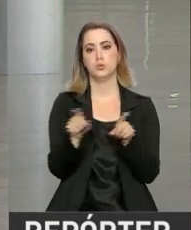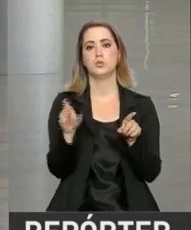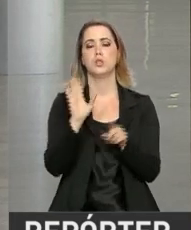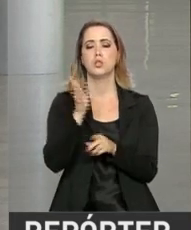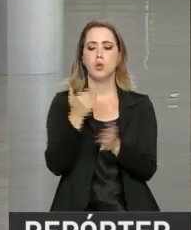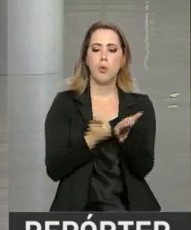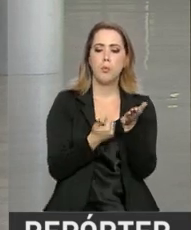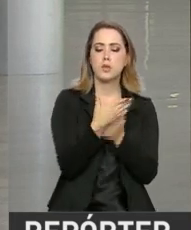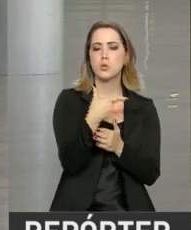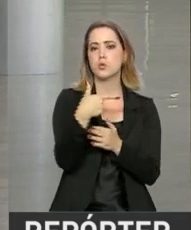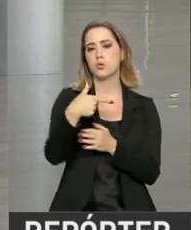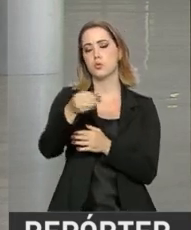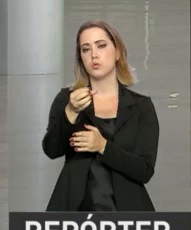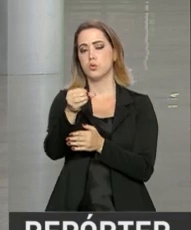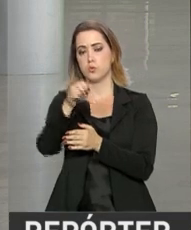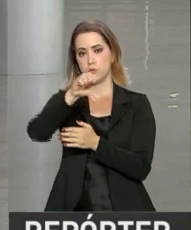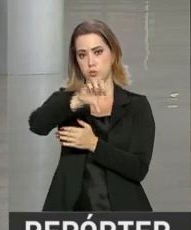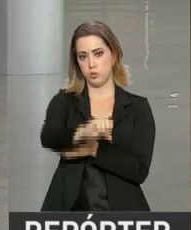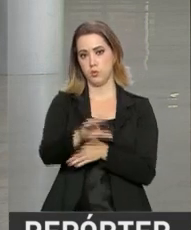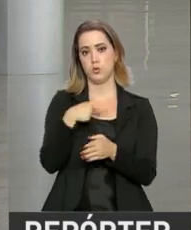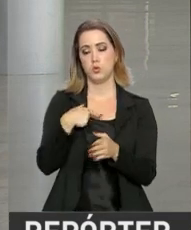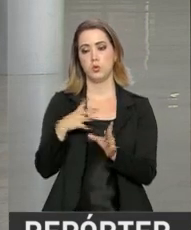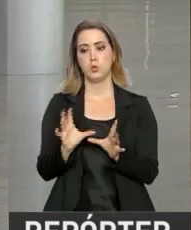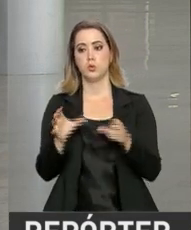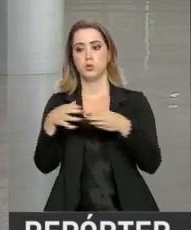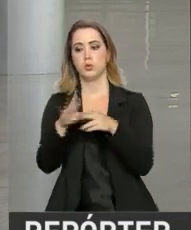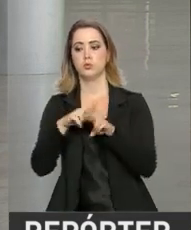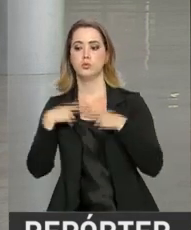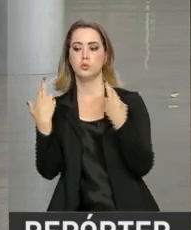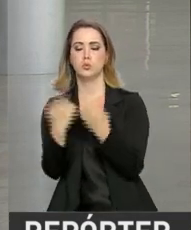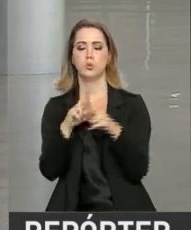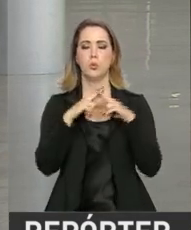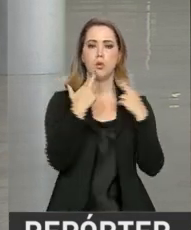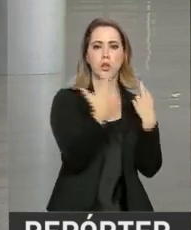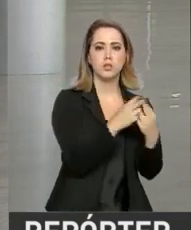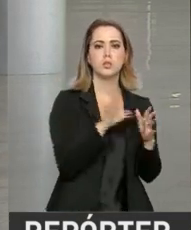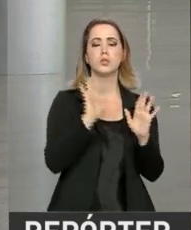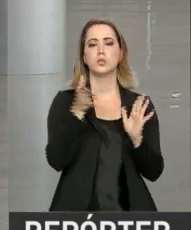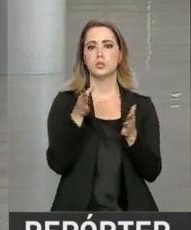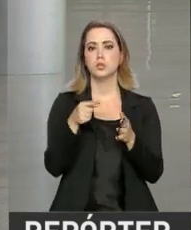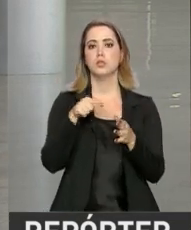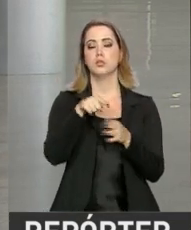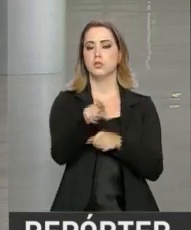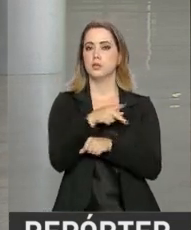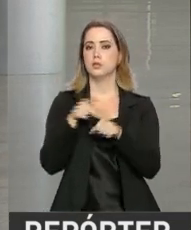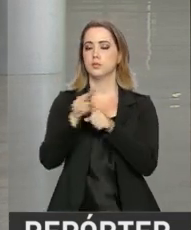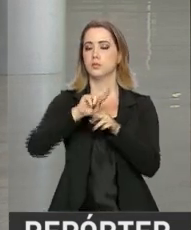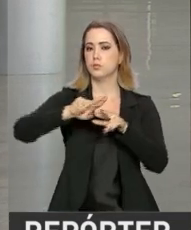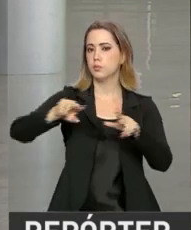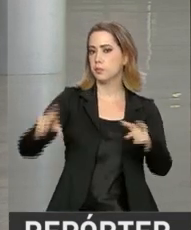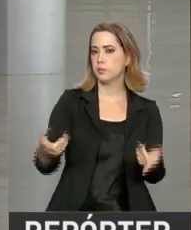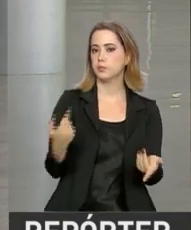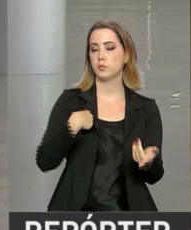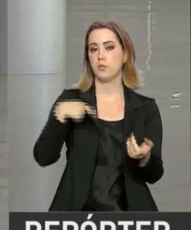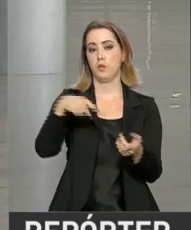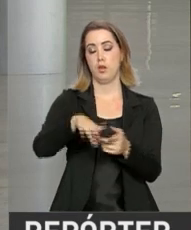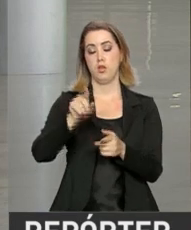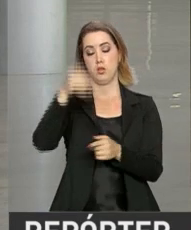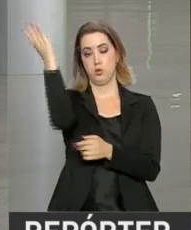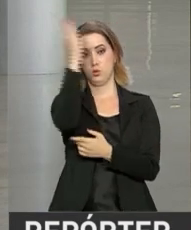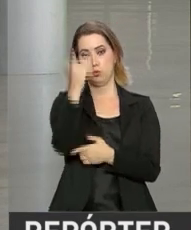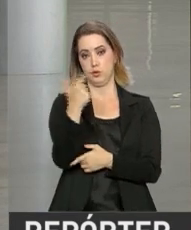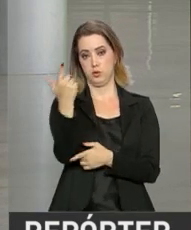realizadas cúpulas anuais nesses países. O Brasil já sediou encontro 2 vezes, em 2010 aqui em Brasília e